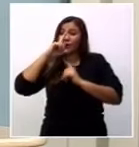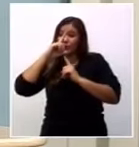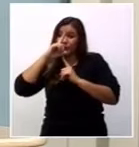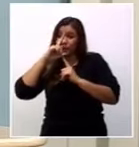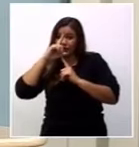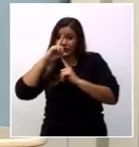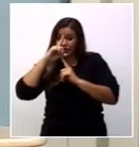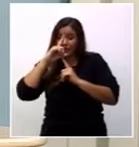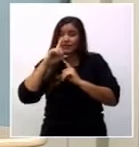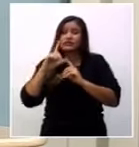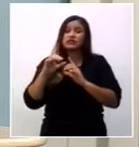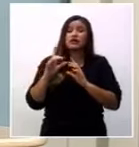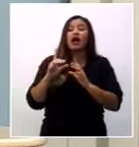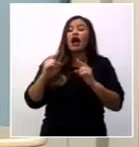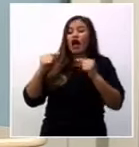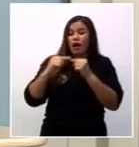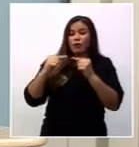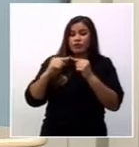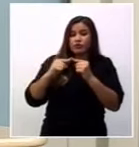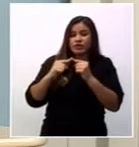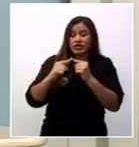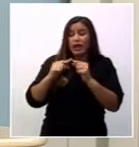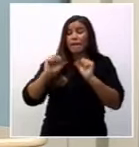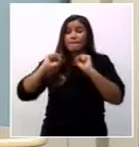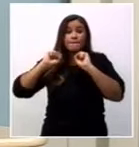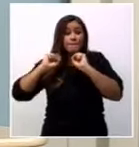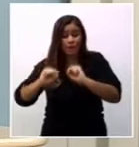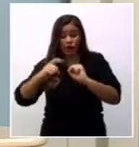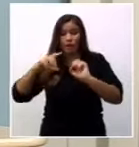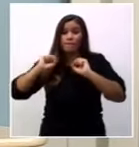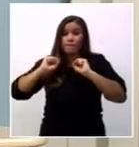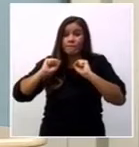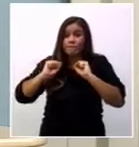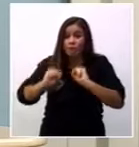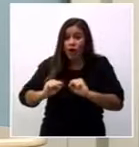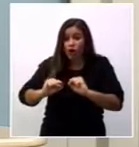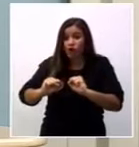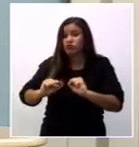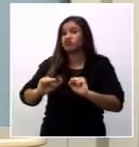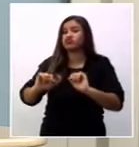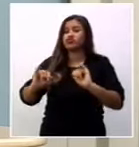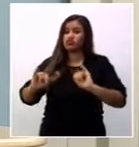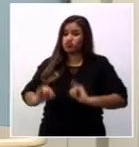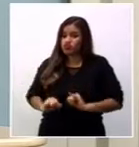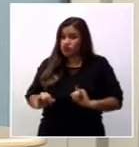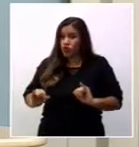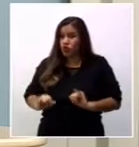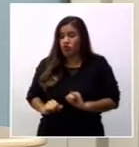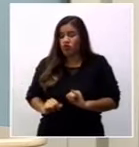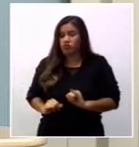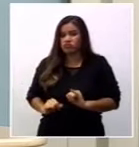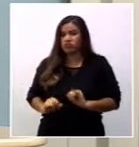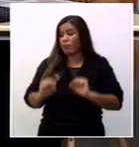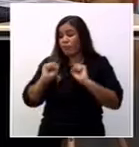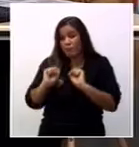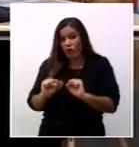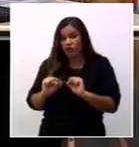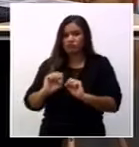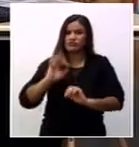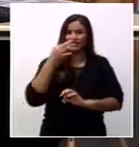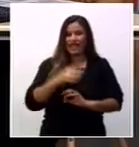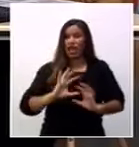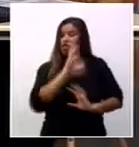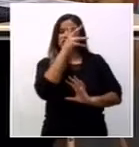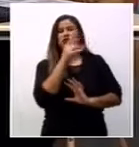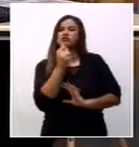é a probabilidade, né, de sofrer com um desastre, a questão do risco. É muito importante, é uma